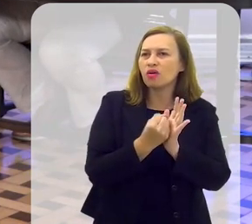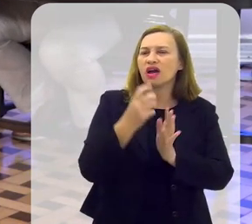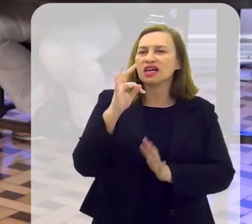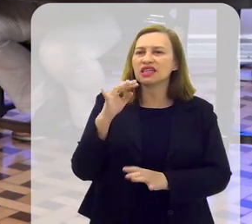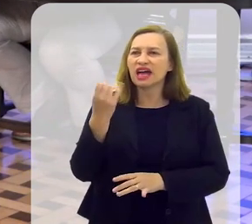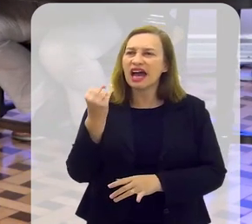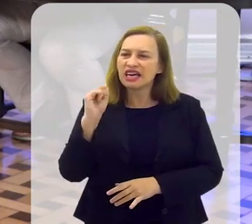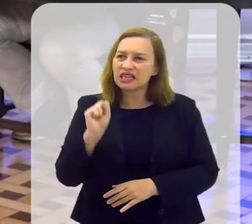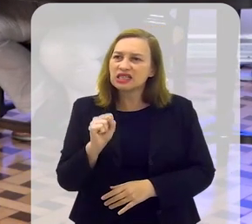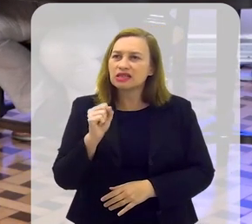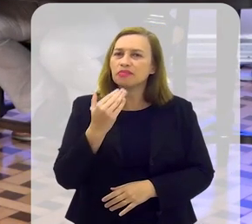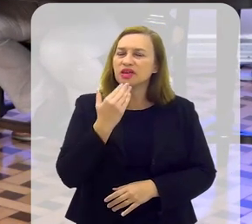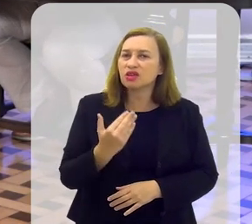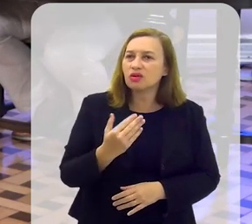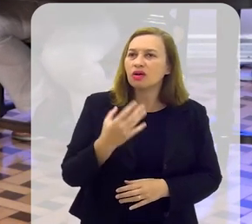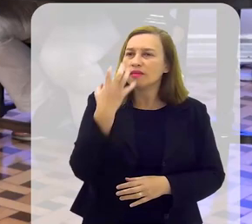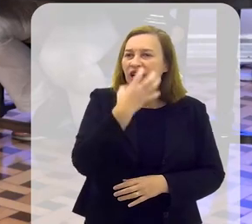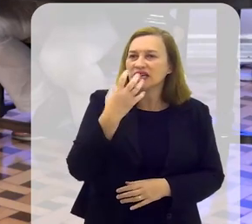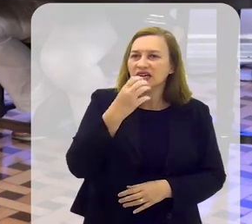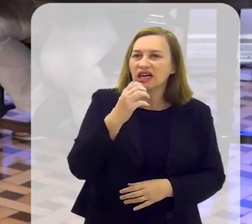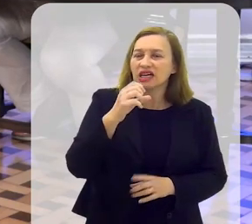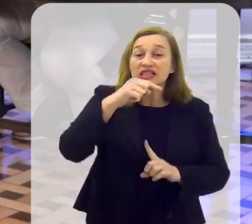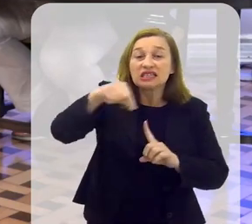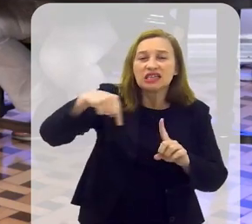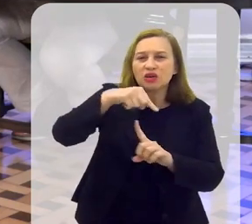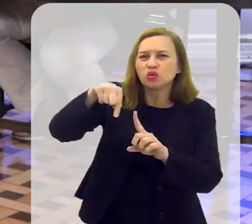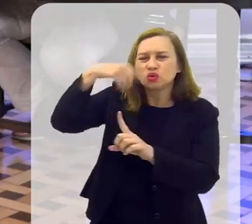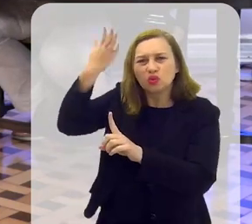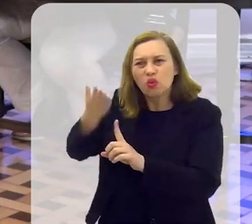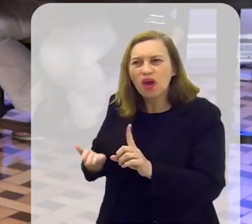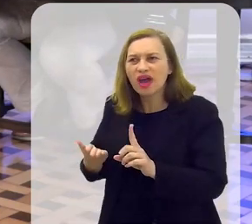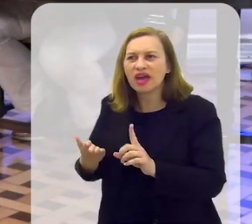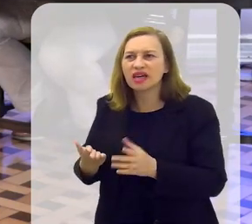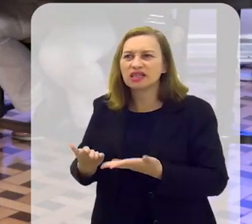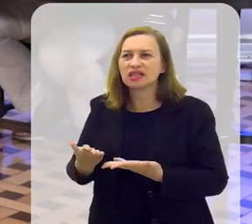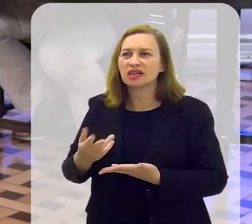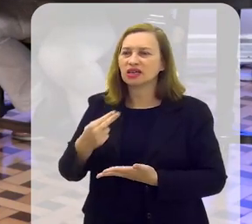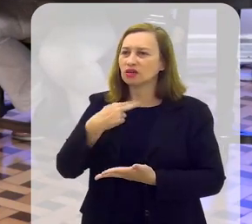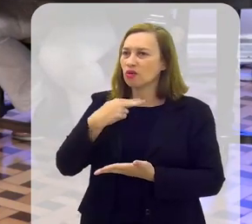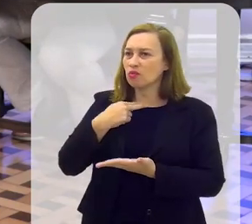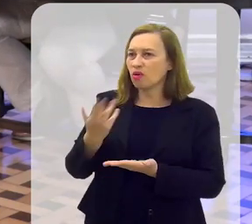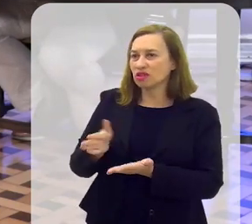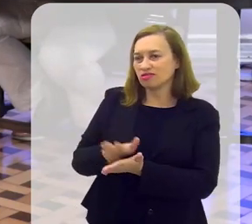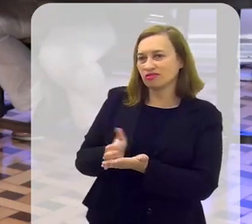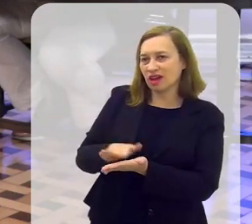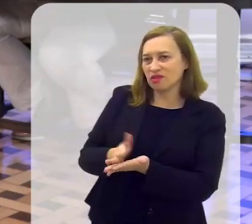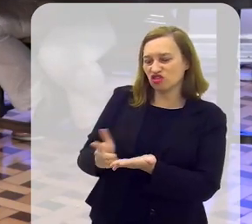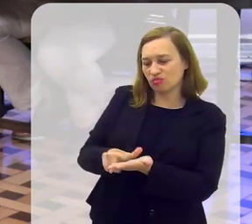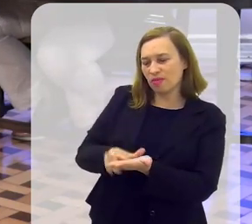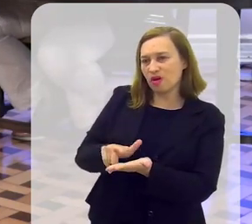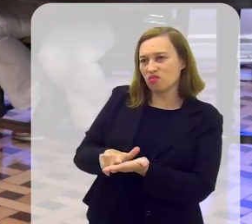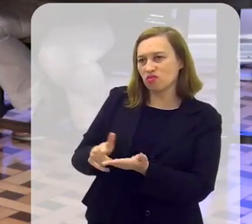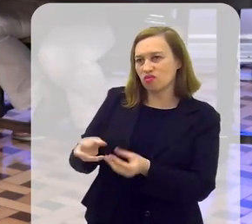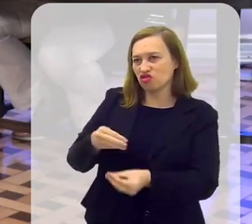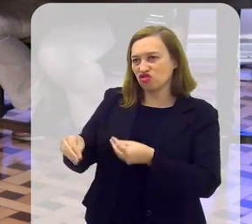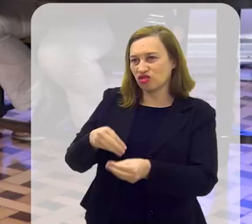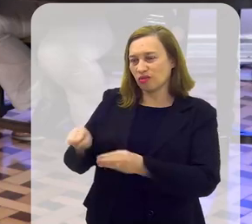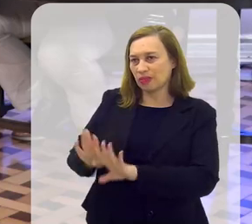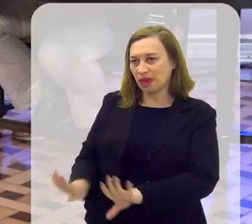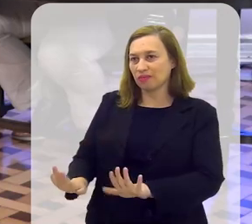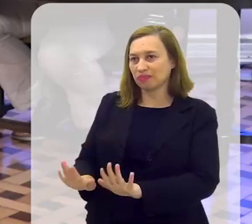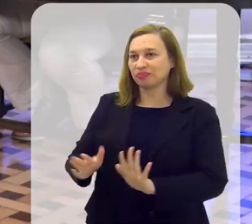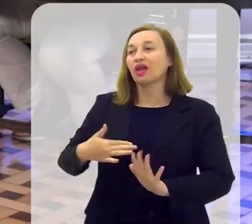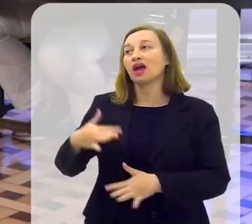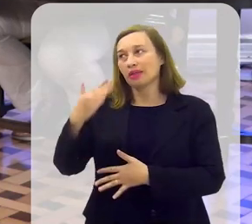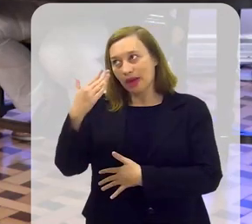falou assim Júlio pede para eles cantarem santo tu és Ah não pode mexer nesse papel aqui ainda não brigar tá isso porque no outro programa não